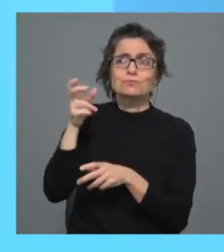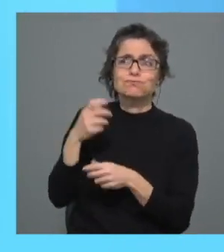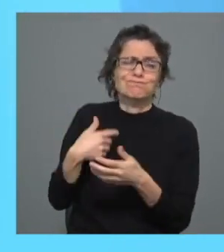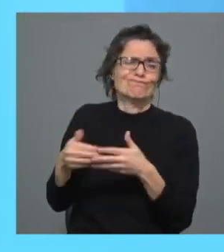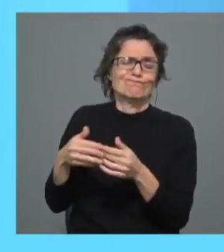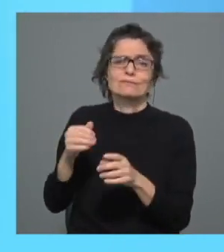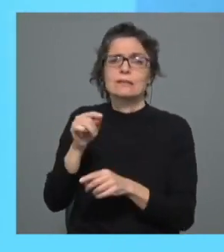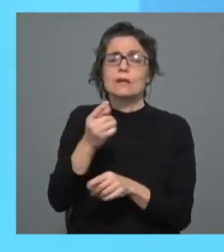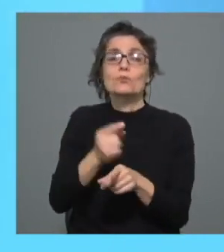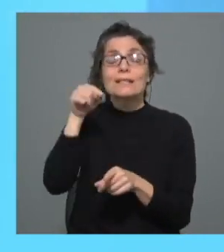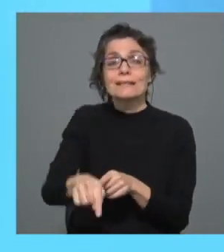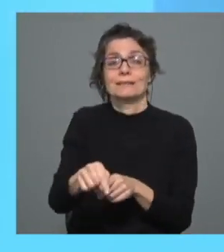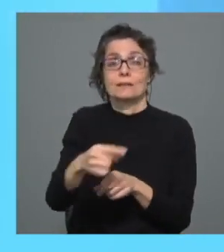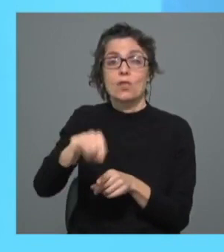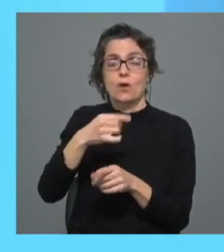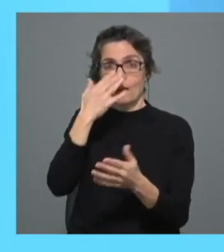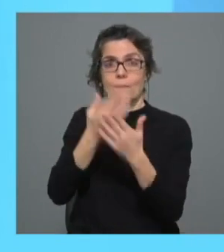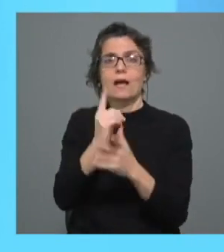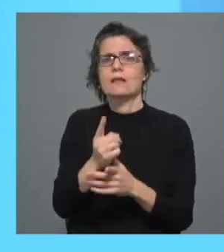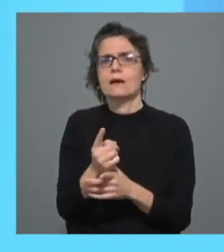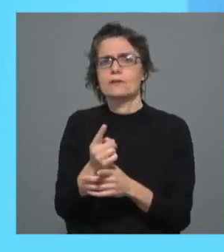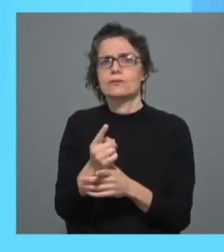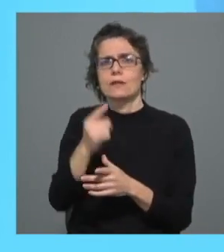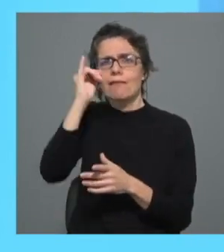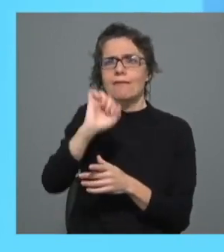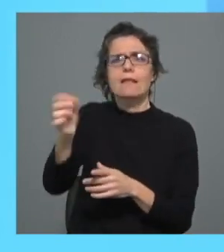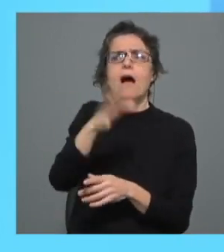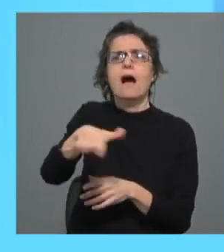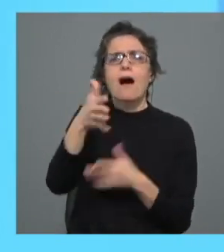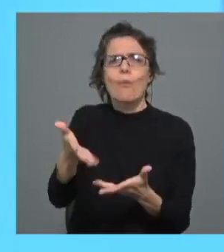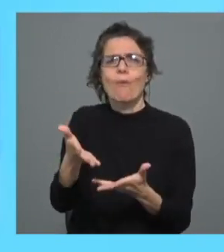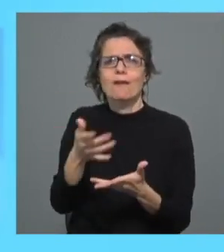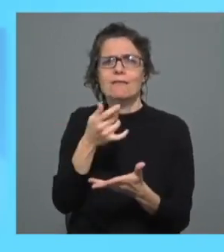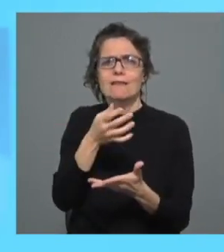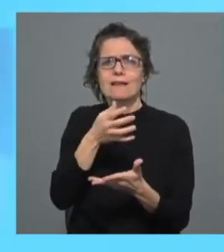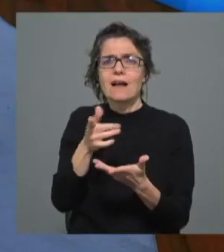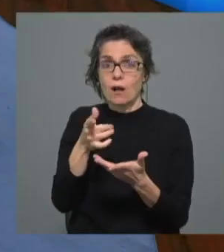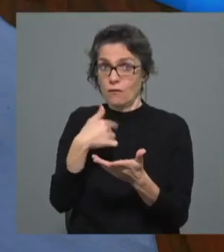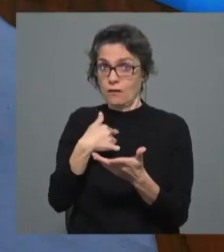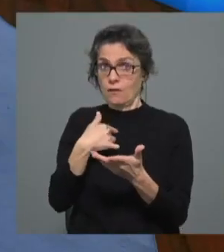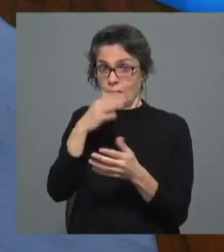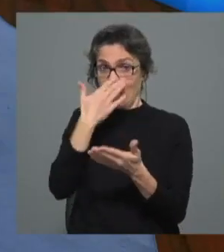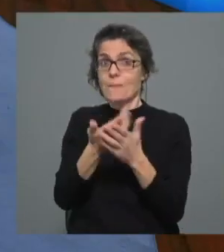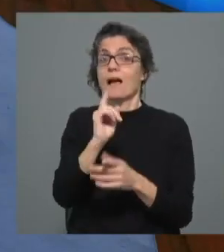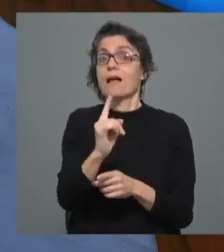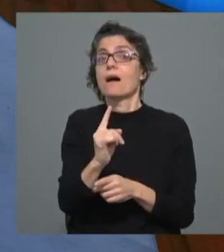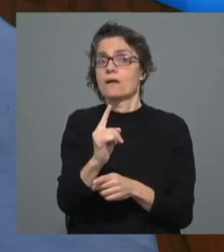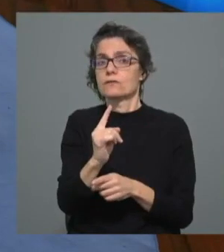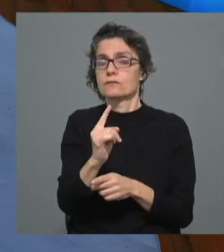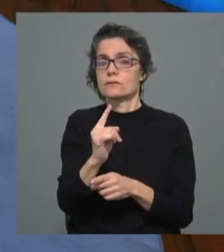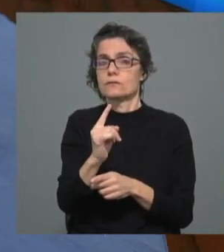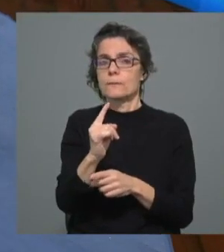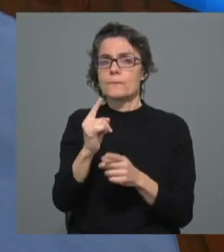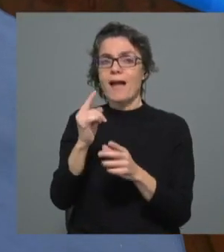porque aqui não é uma questão ideológica. Porque eu não estou a ver onde é que está a ideologia do Sr. Putin. Se alguém me explicar, eu percebo. Aqui o que está, a única coisa que eu encontro na